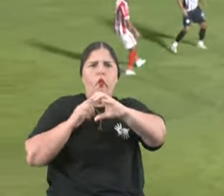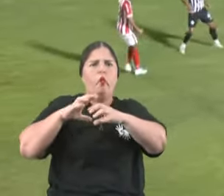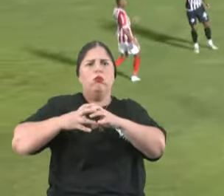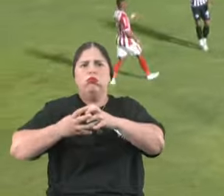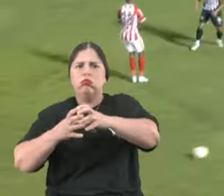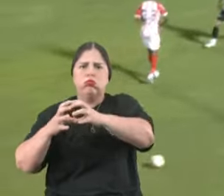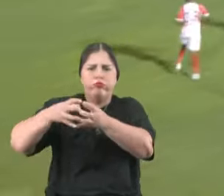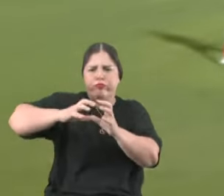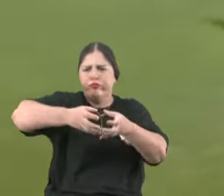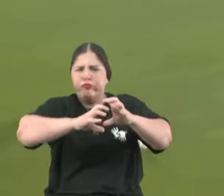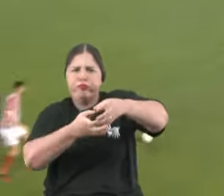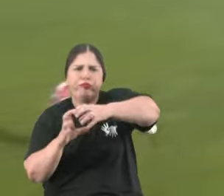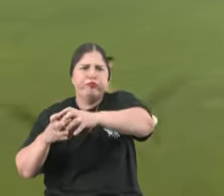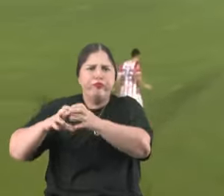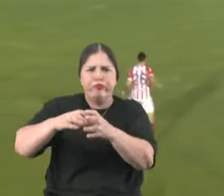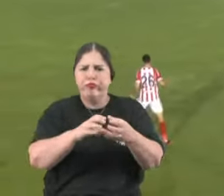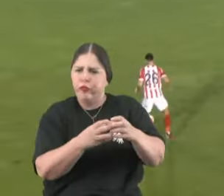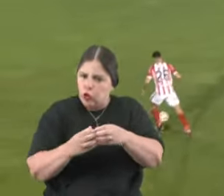Já está em jogo.